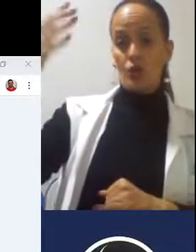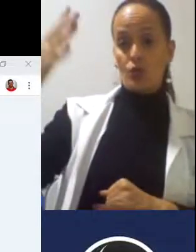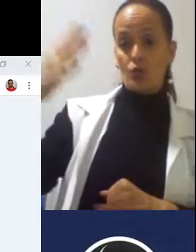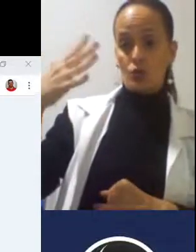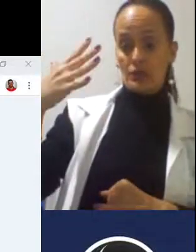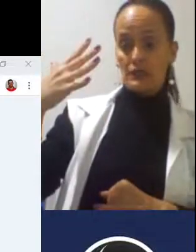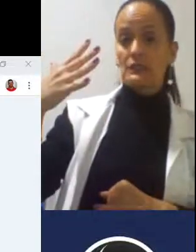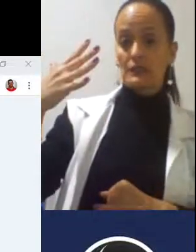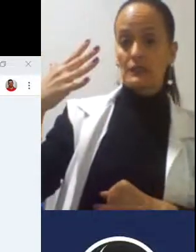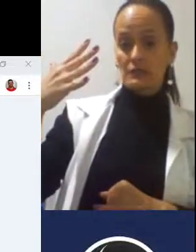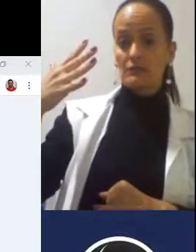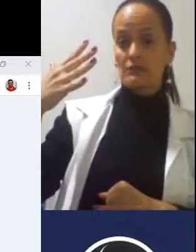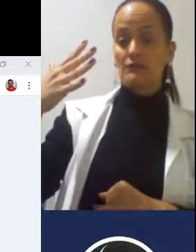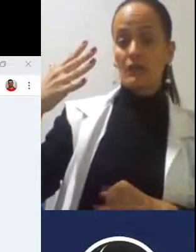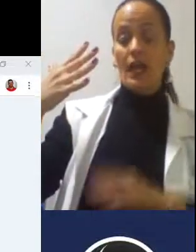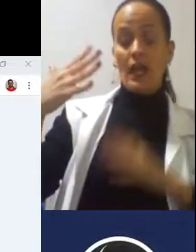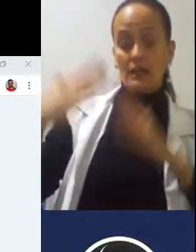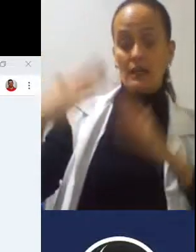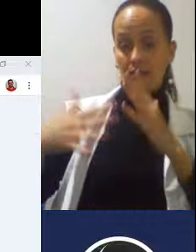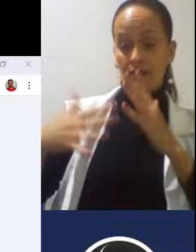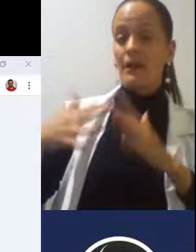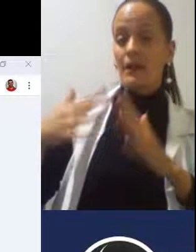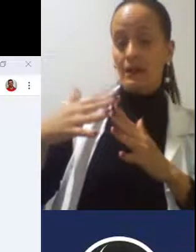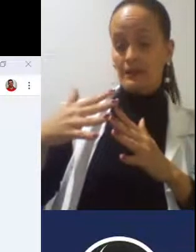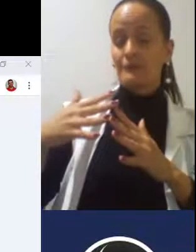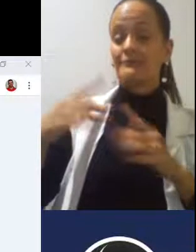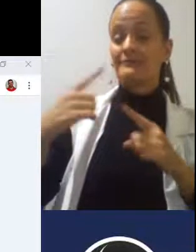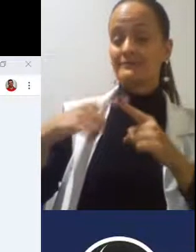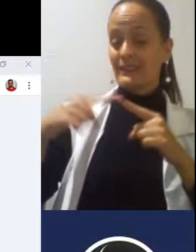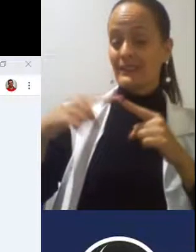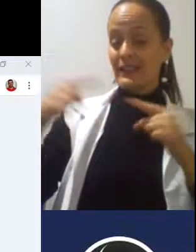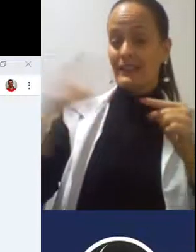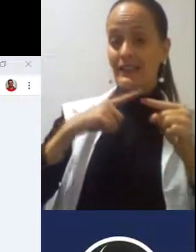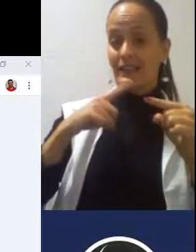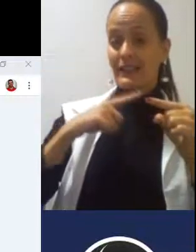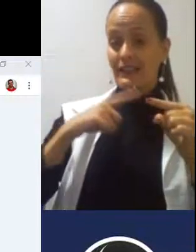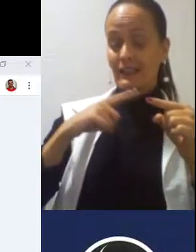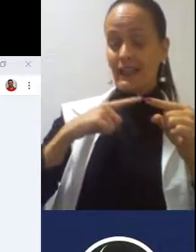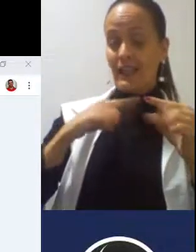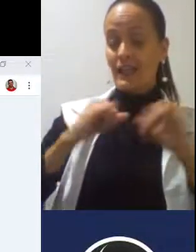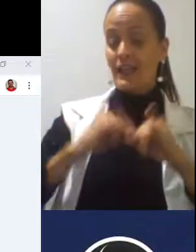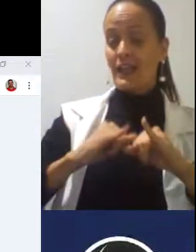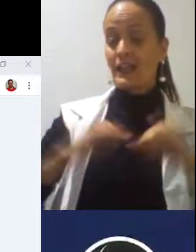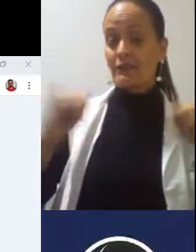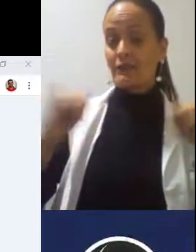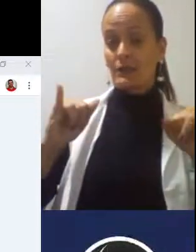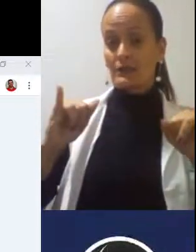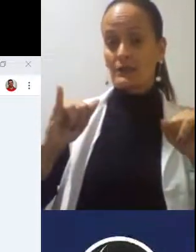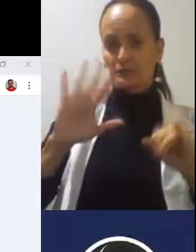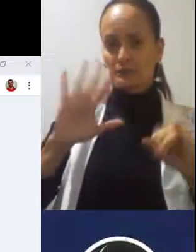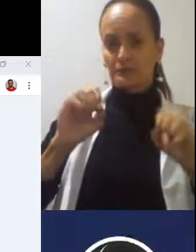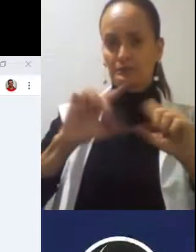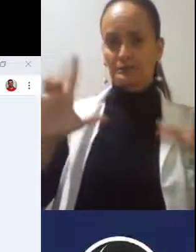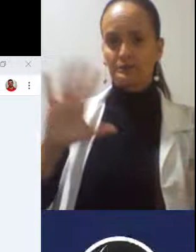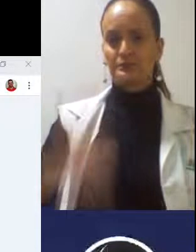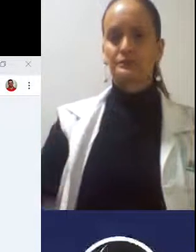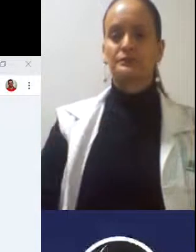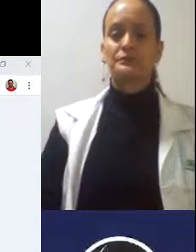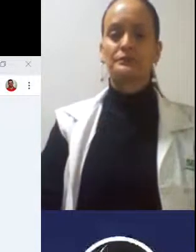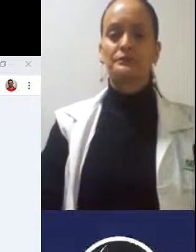né? Isso interfere. Aqui, ó, o comprimento. Então aquela informação L lá, ó. Deixa eu só habilitar aqui a edição.